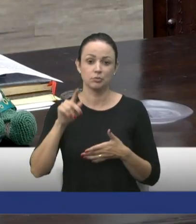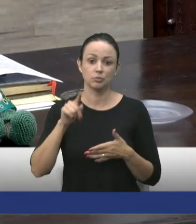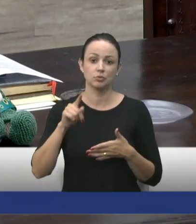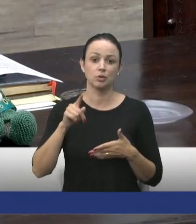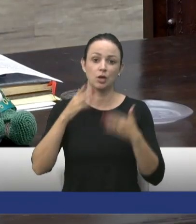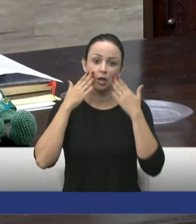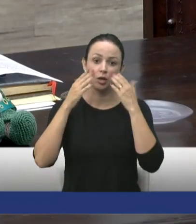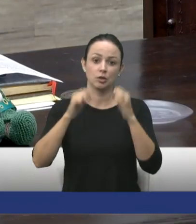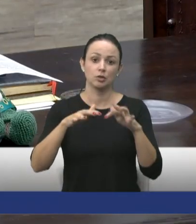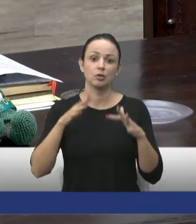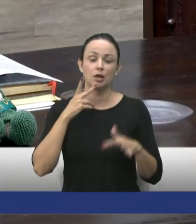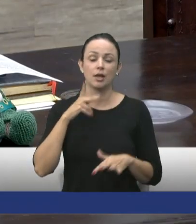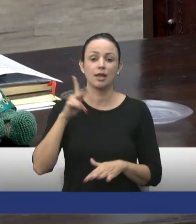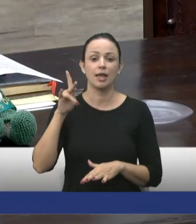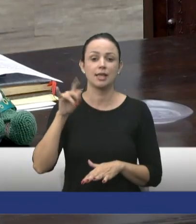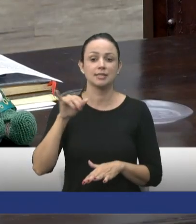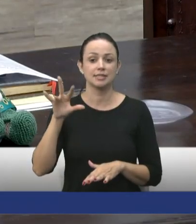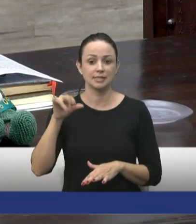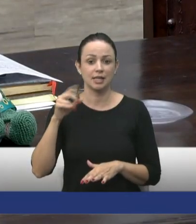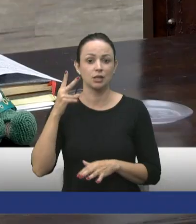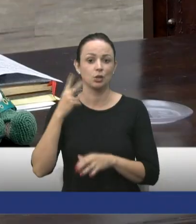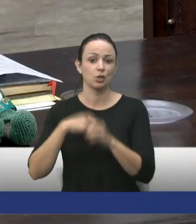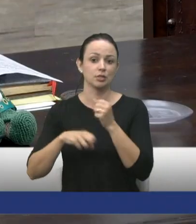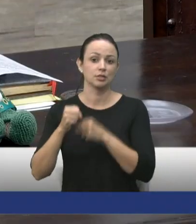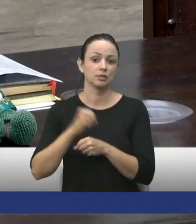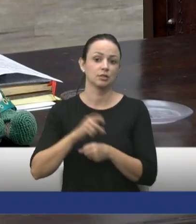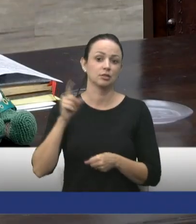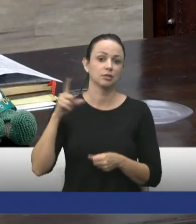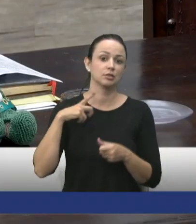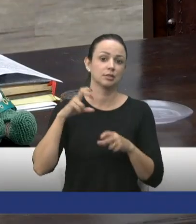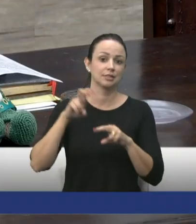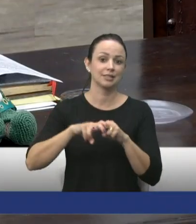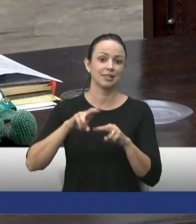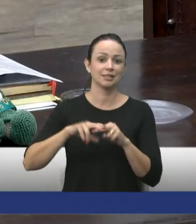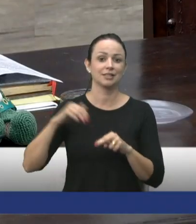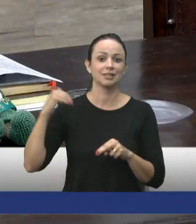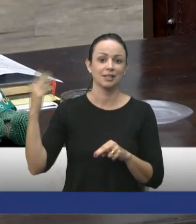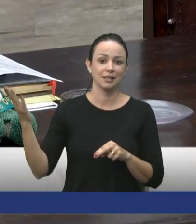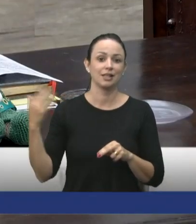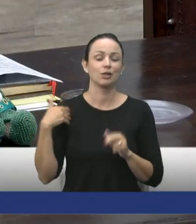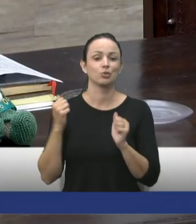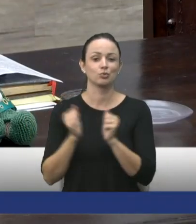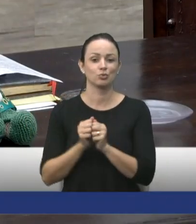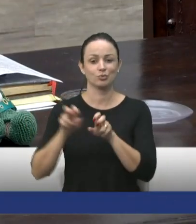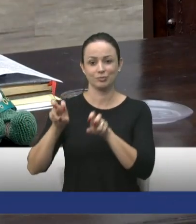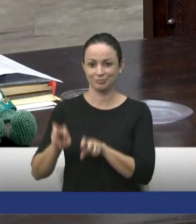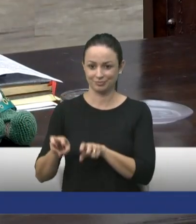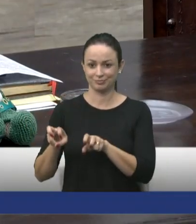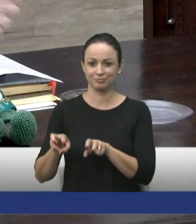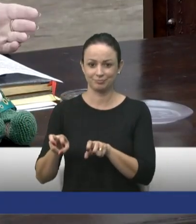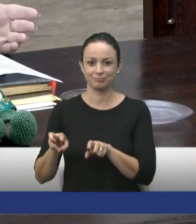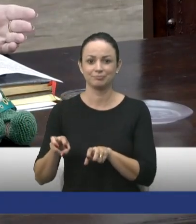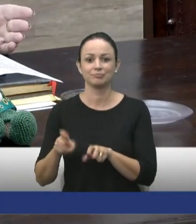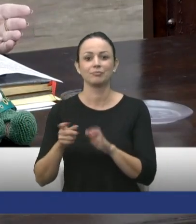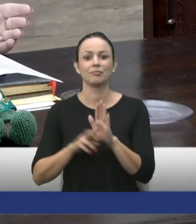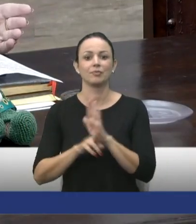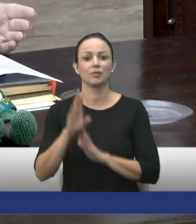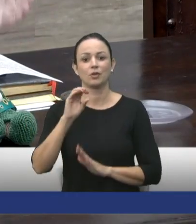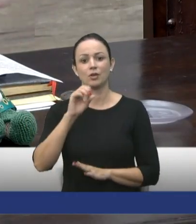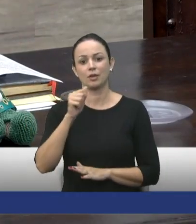inclusive essa que a Késia fala que há 2 anos atrás ela teve, nós sentamos ali, eu do lado dela, representando a